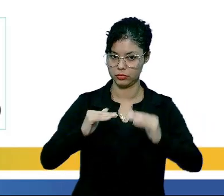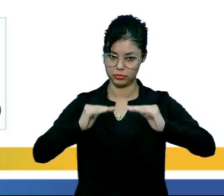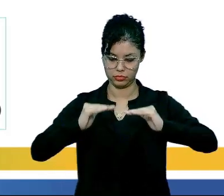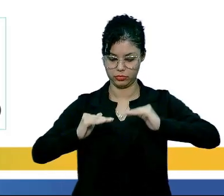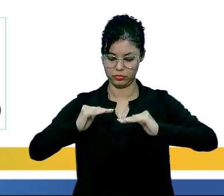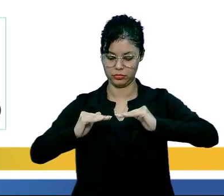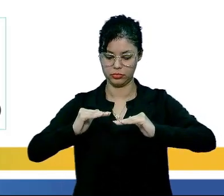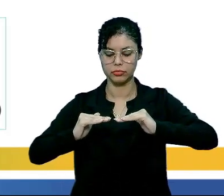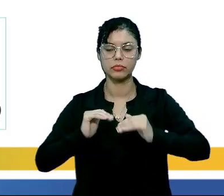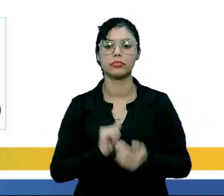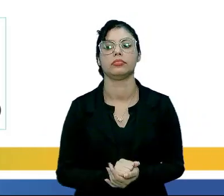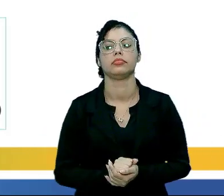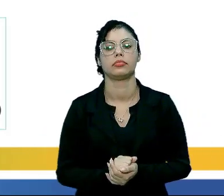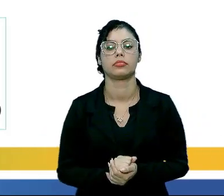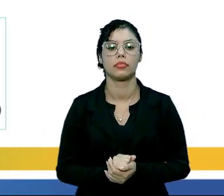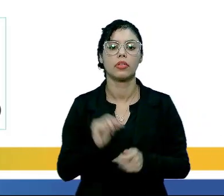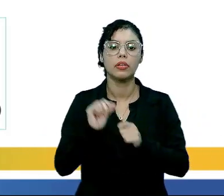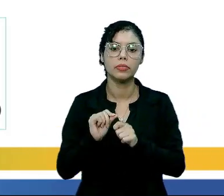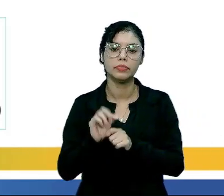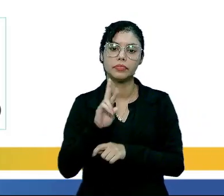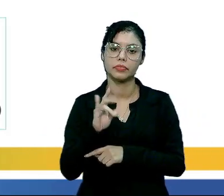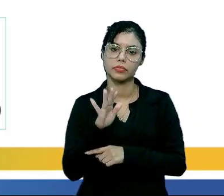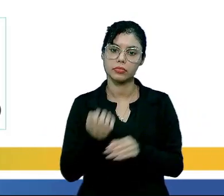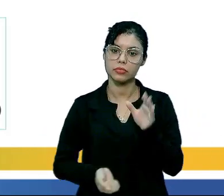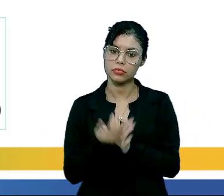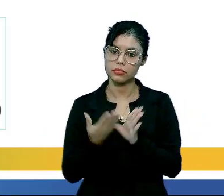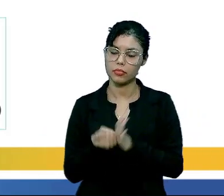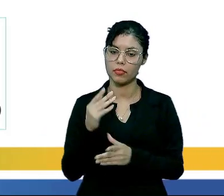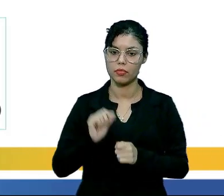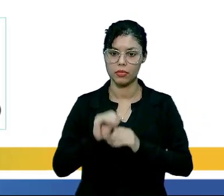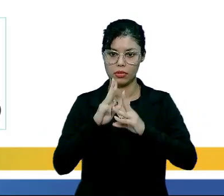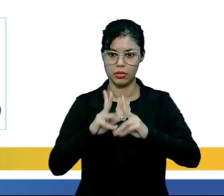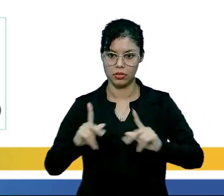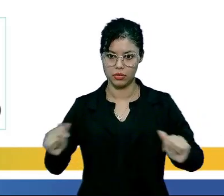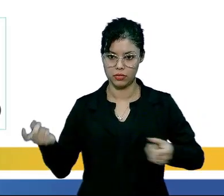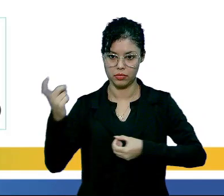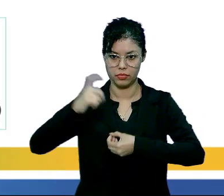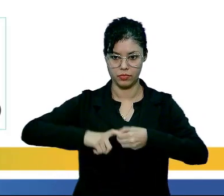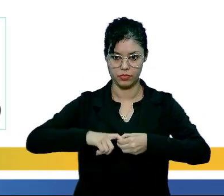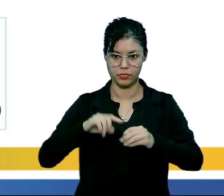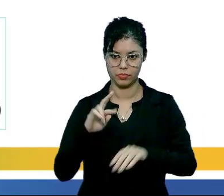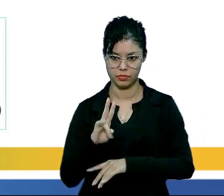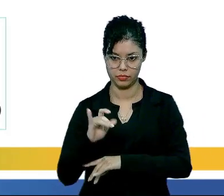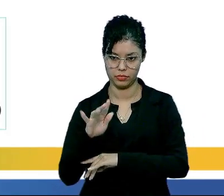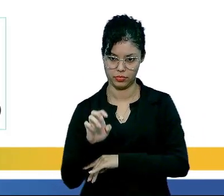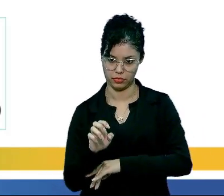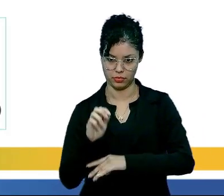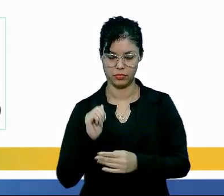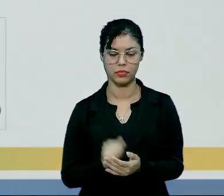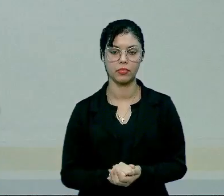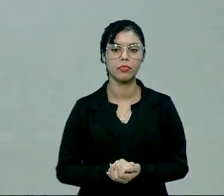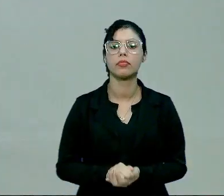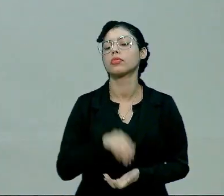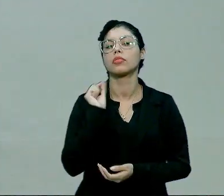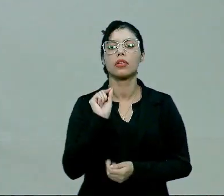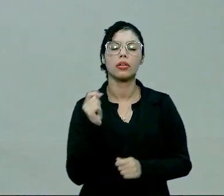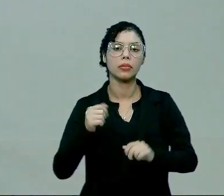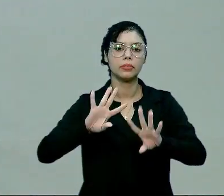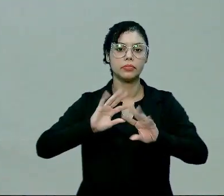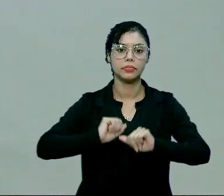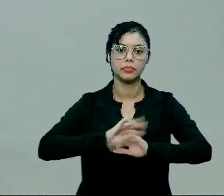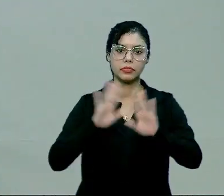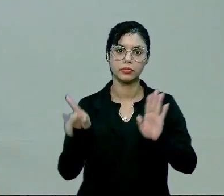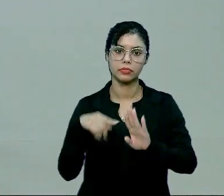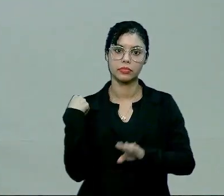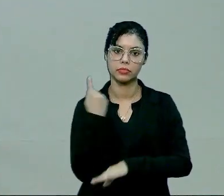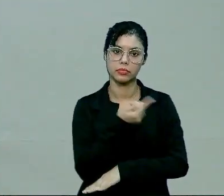em equilíbrio. Reagente formando produto e produtos também se decompondo e voltando a ser reagente. O que precisa